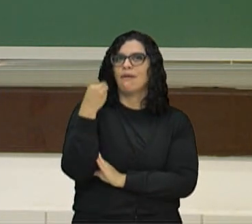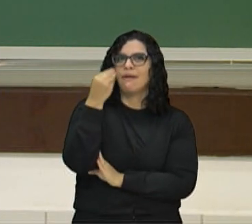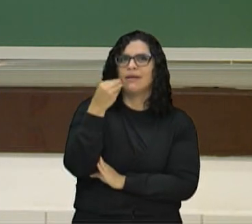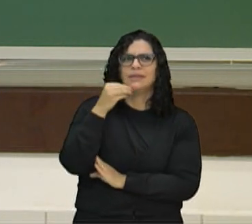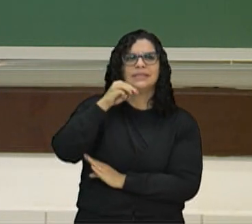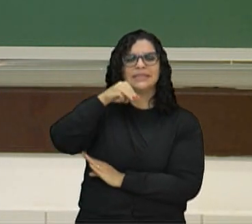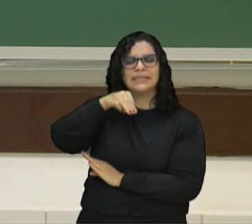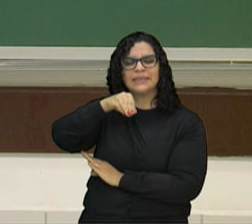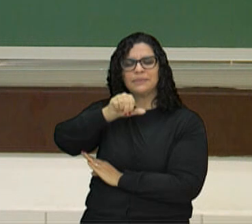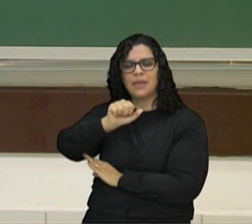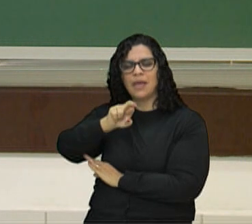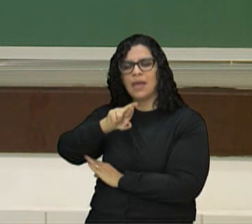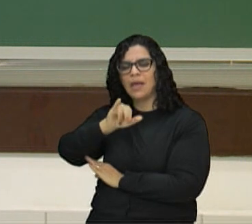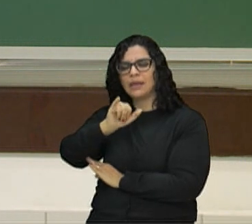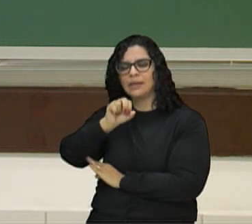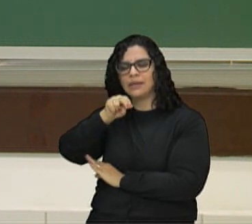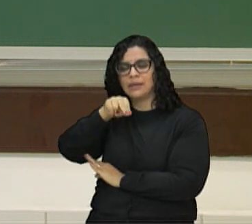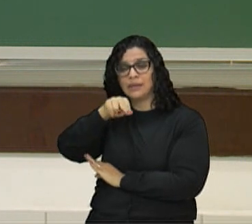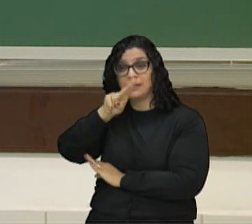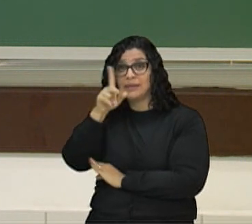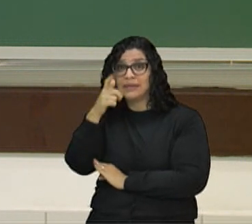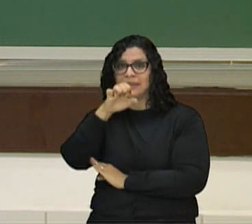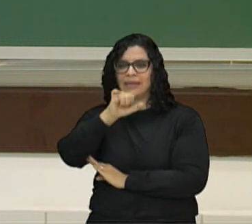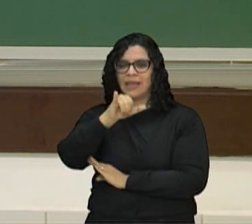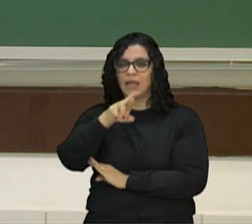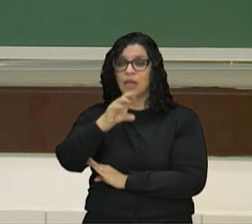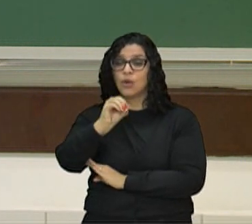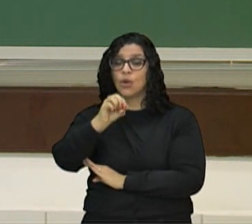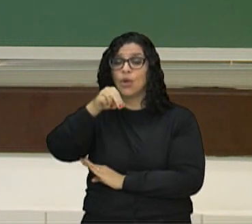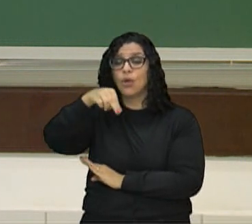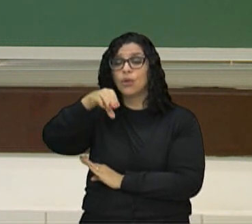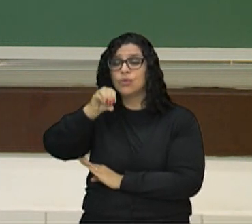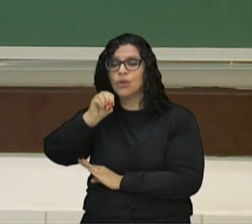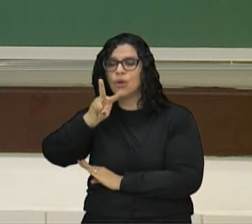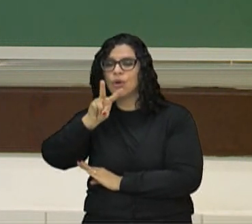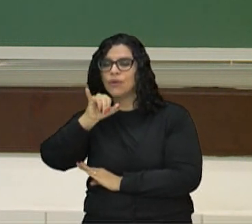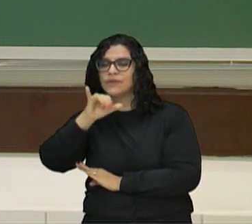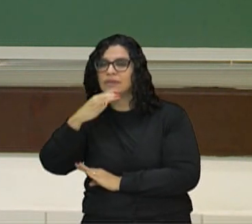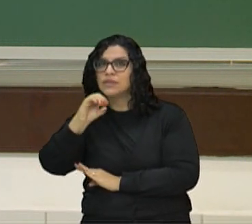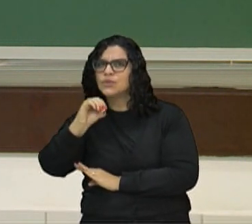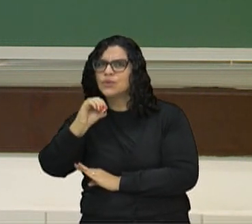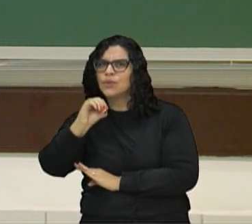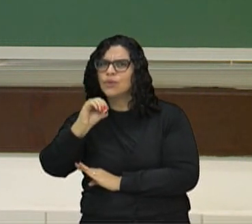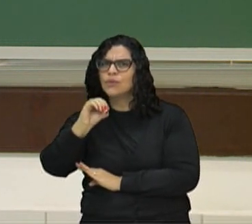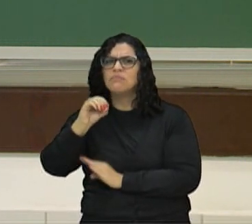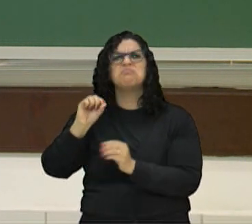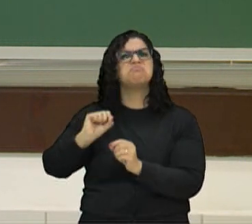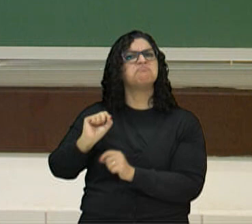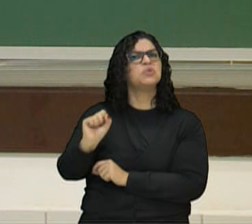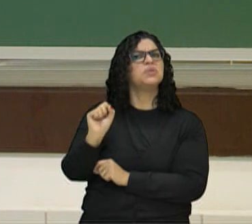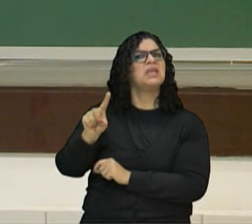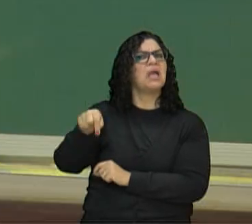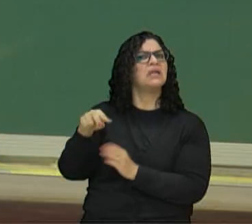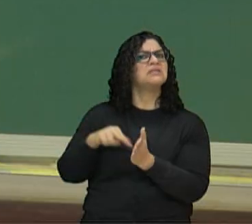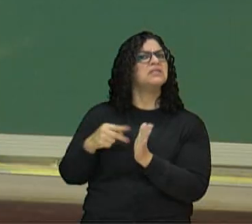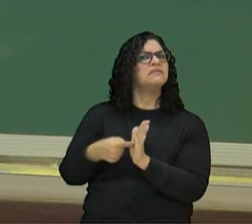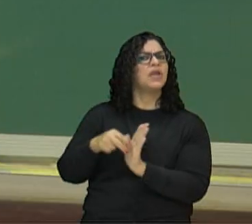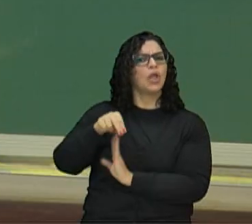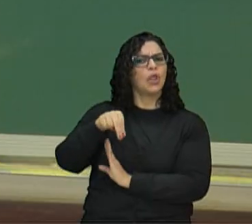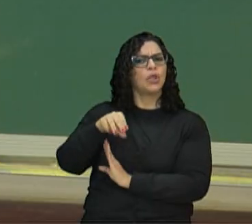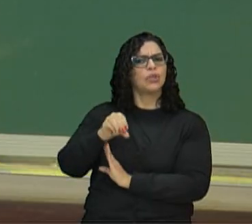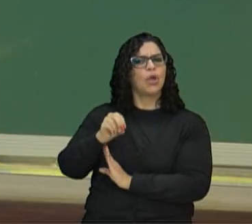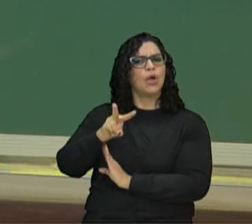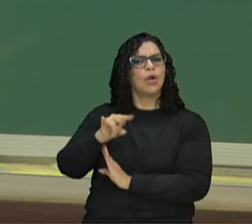Marinheiro noviço, uma palavra também assim que nós não usamos na oralidade.